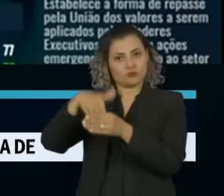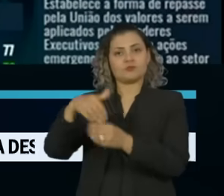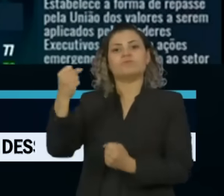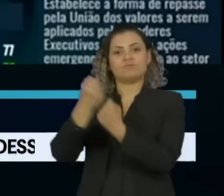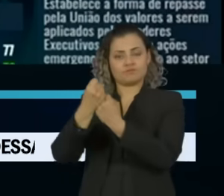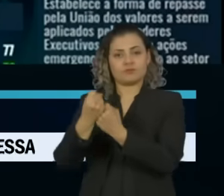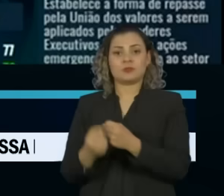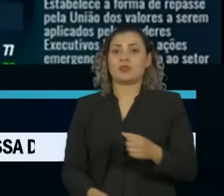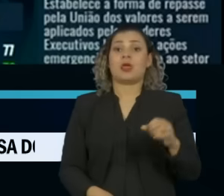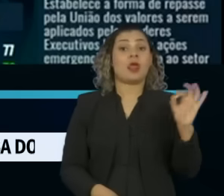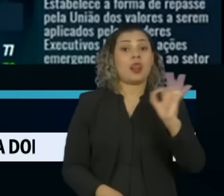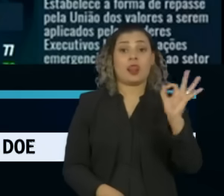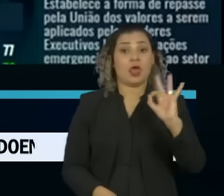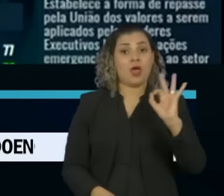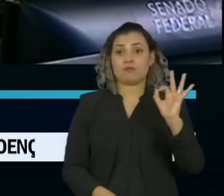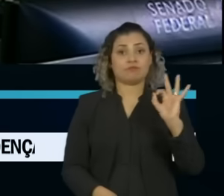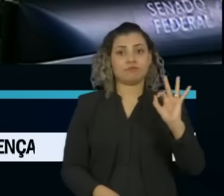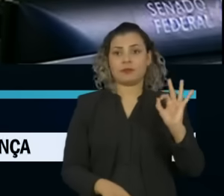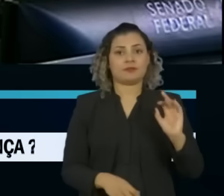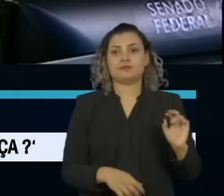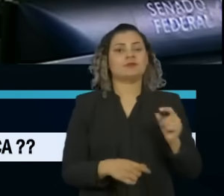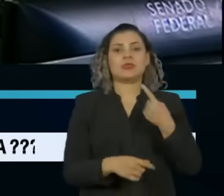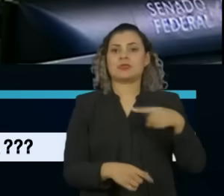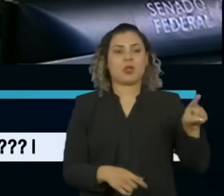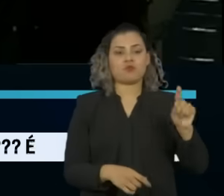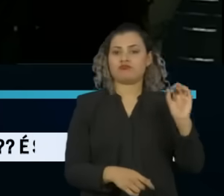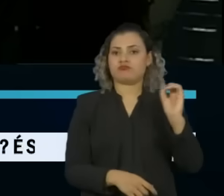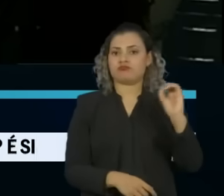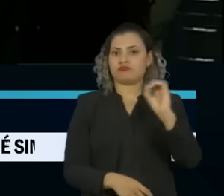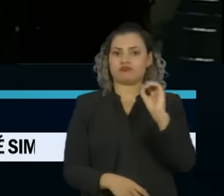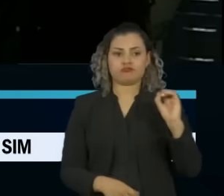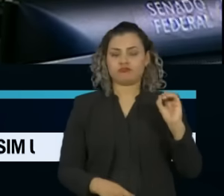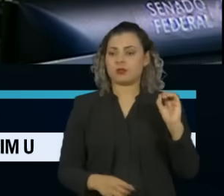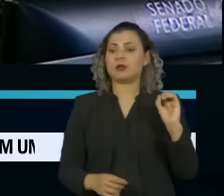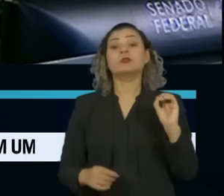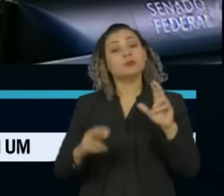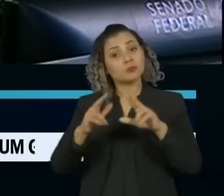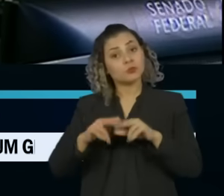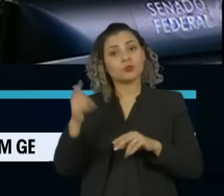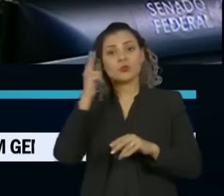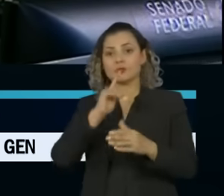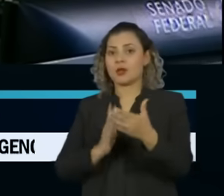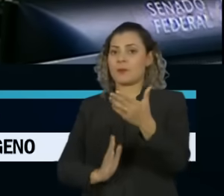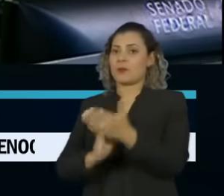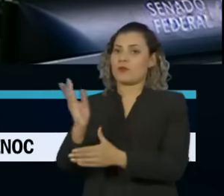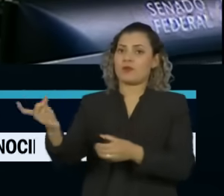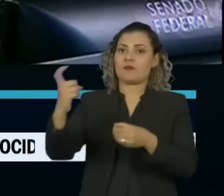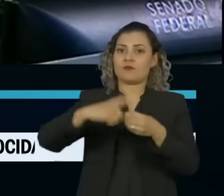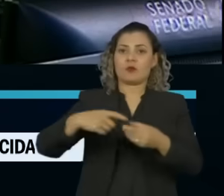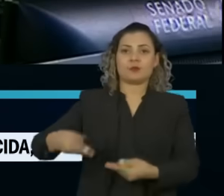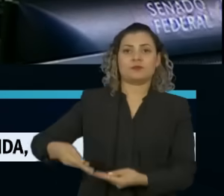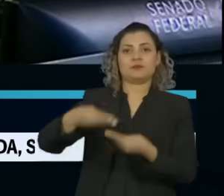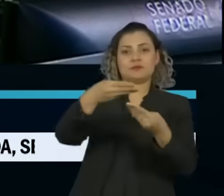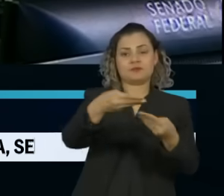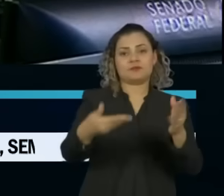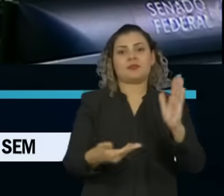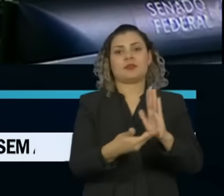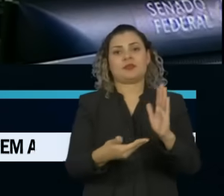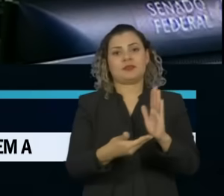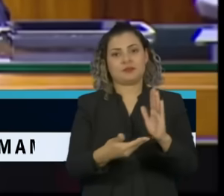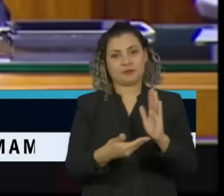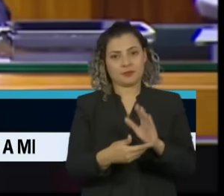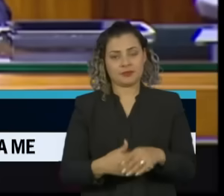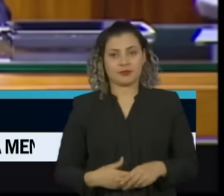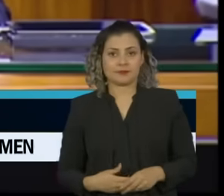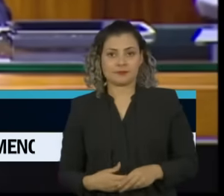contrário, está aprovada a matéria. Aprovada a medida provisória, a matéria retorna à Câmara dos